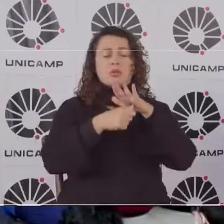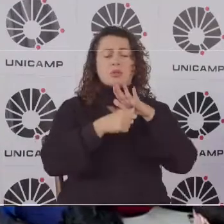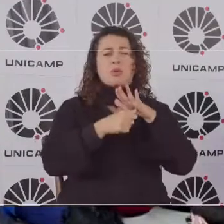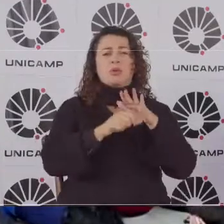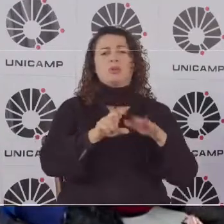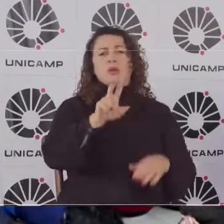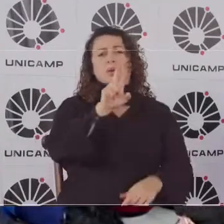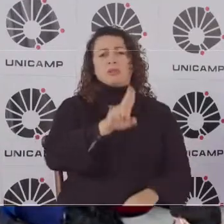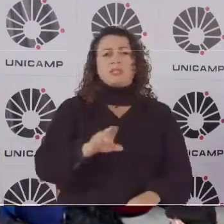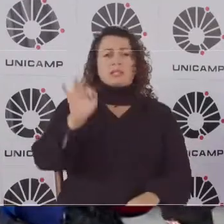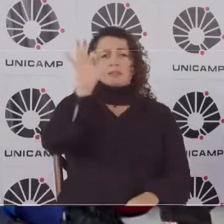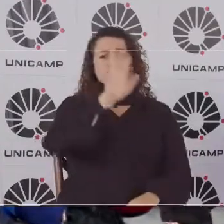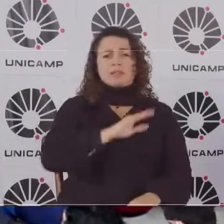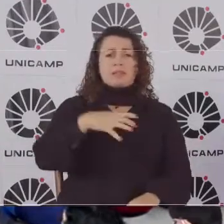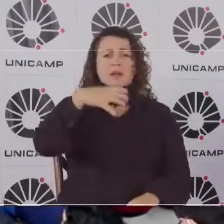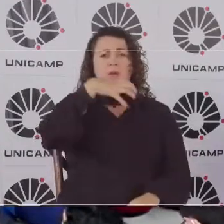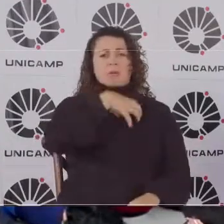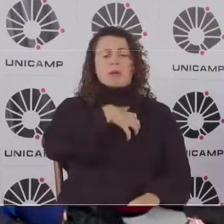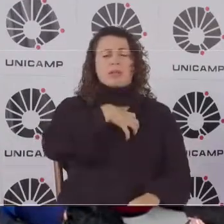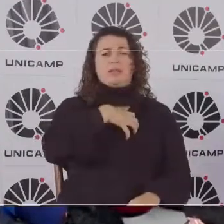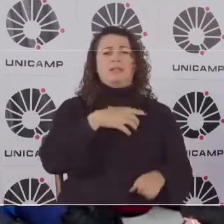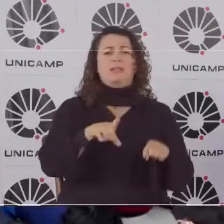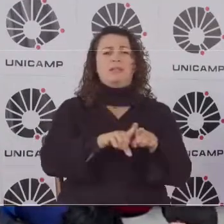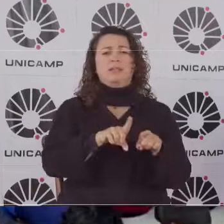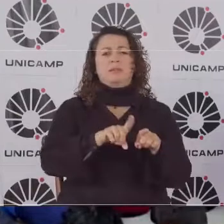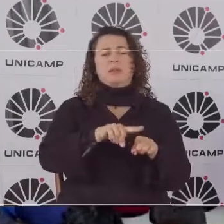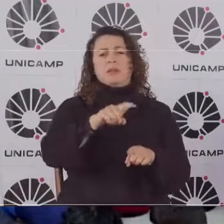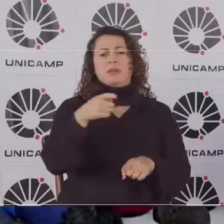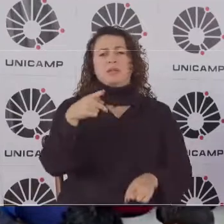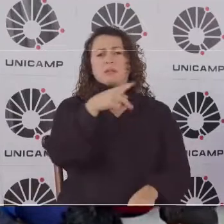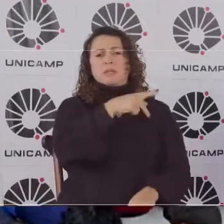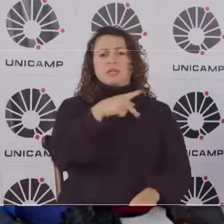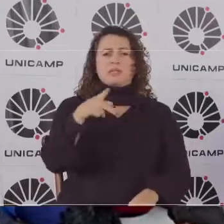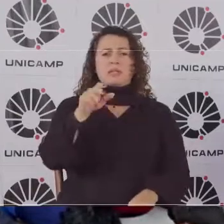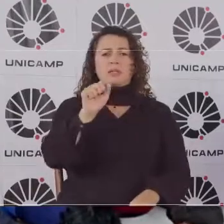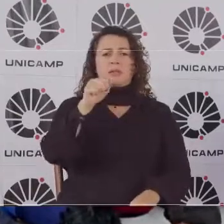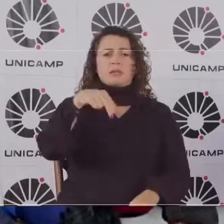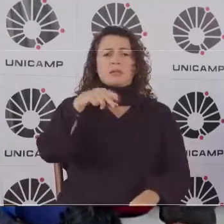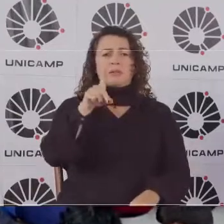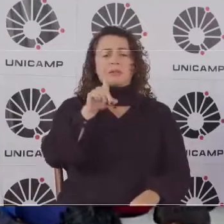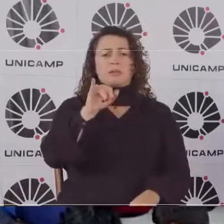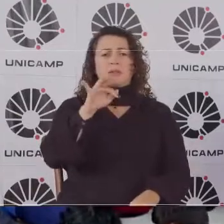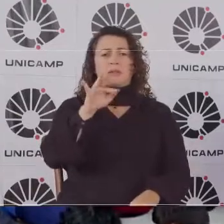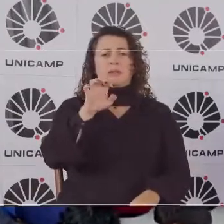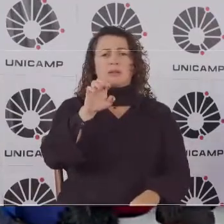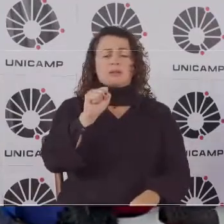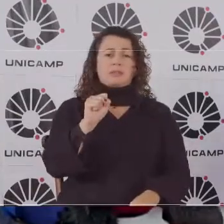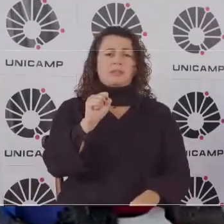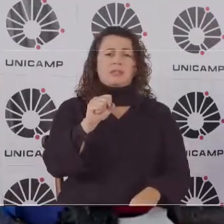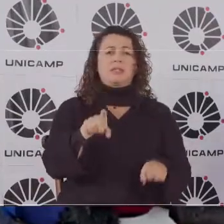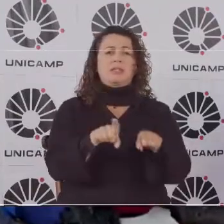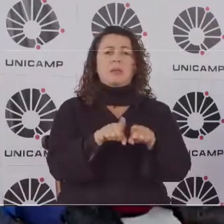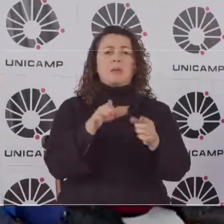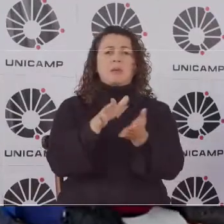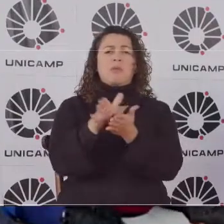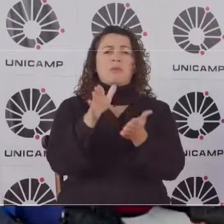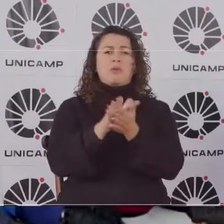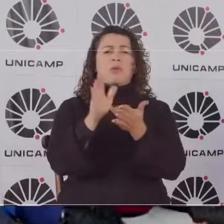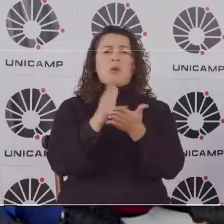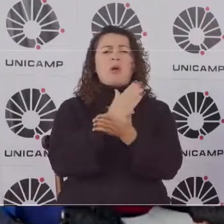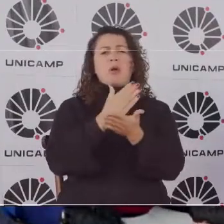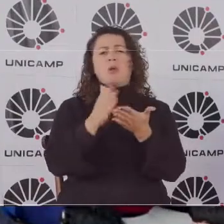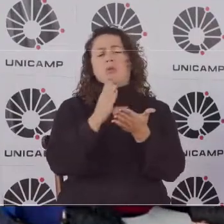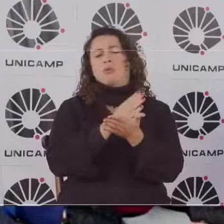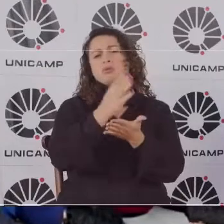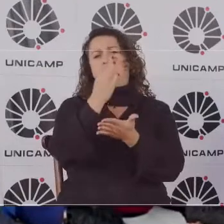Bahia foi presidente da andifes e que publicou alguns